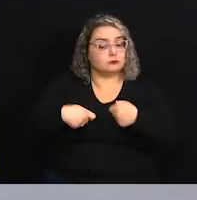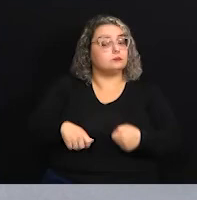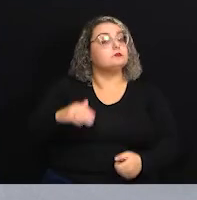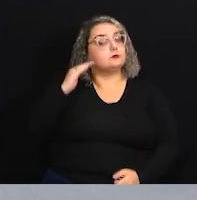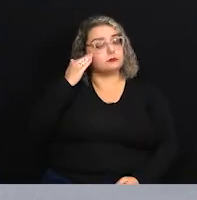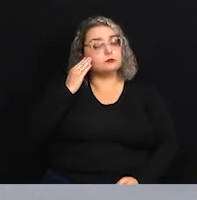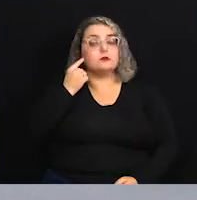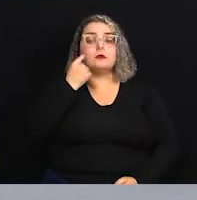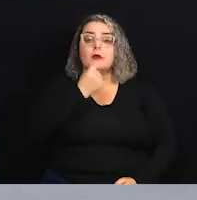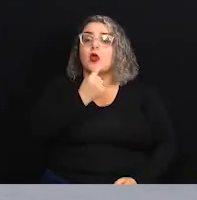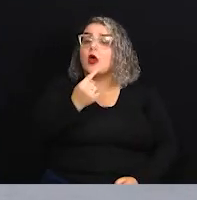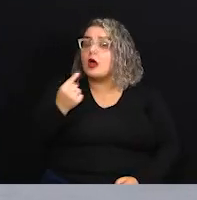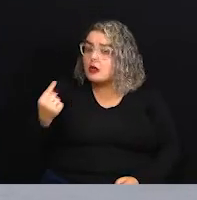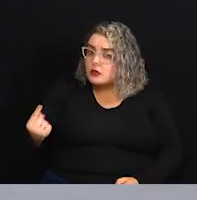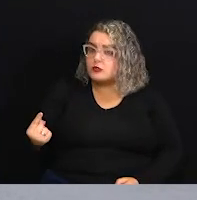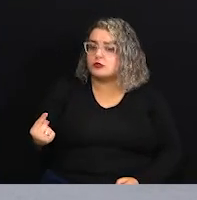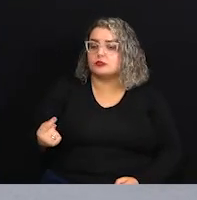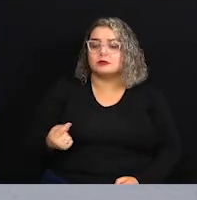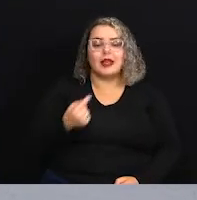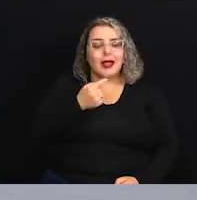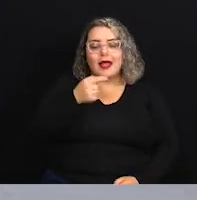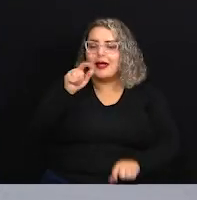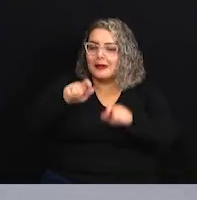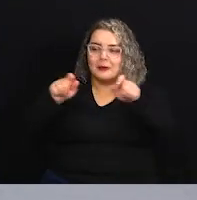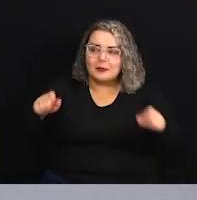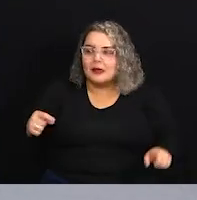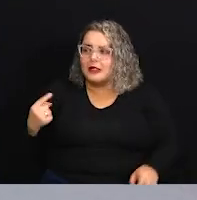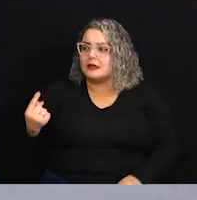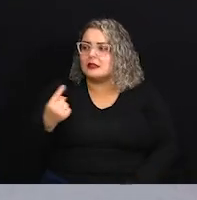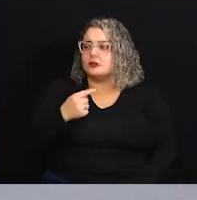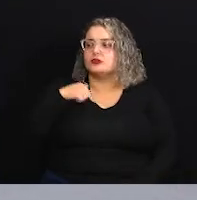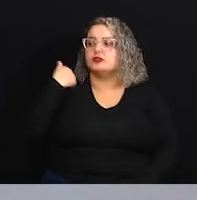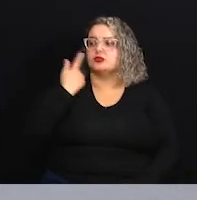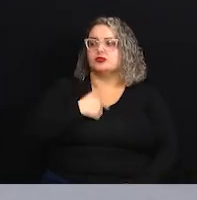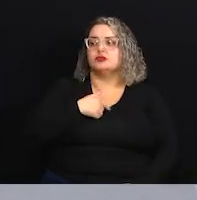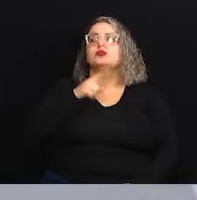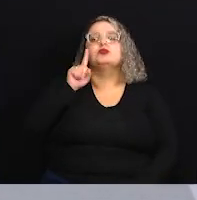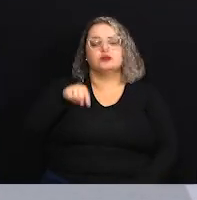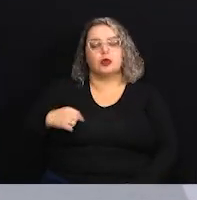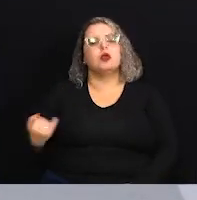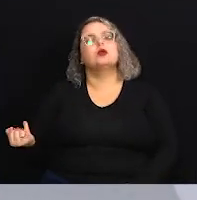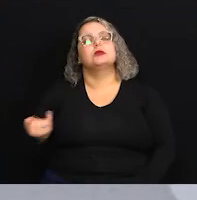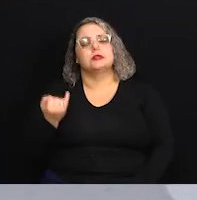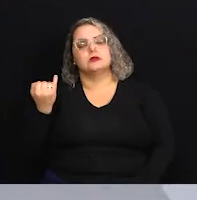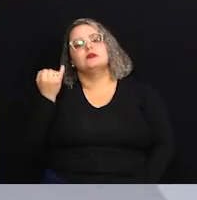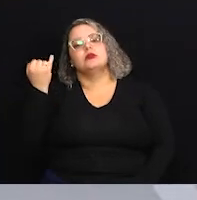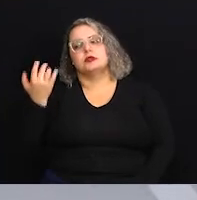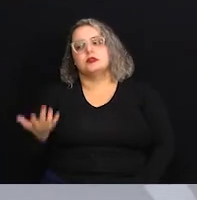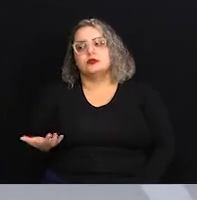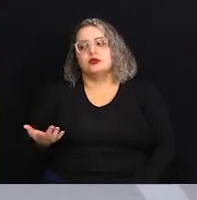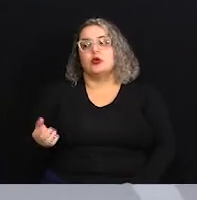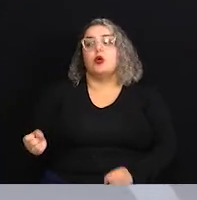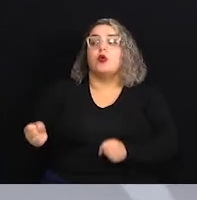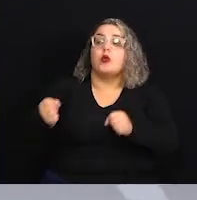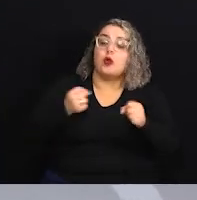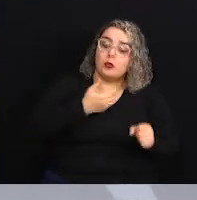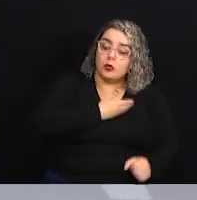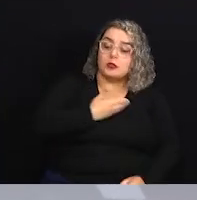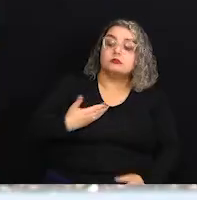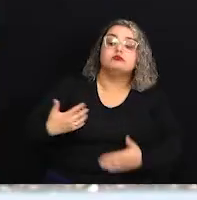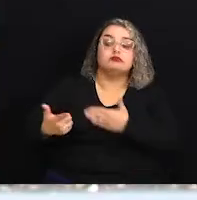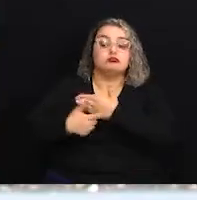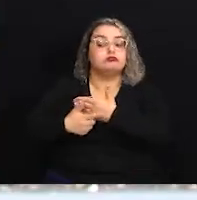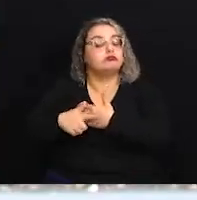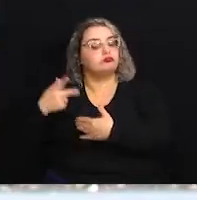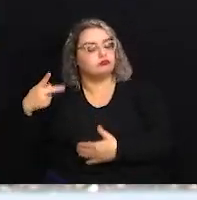precisam entender que cada pessoa, cada um de nós somos importantes. O poder